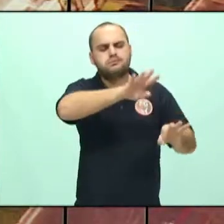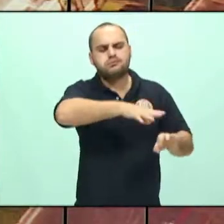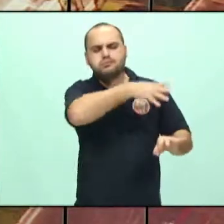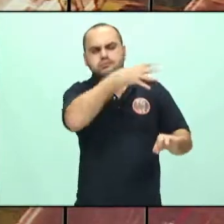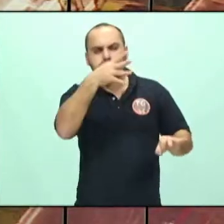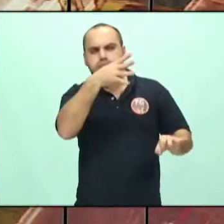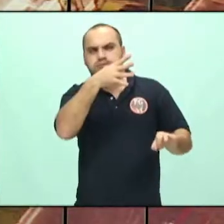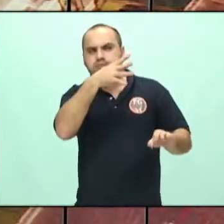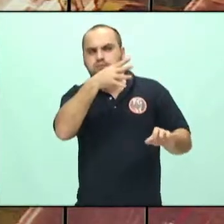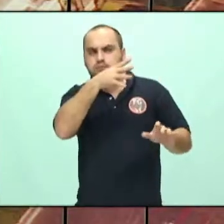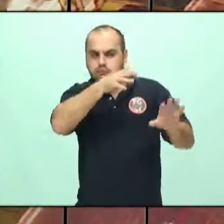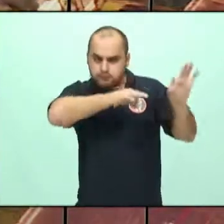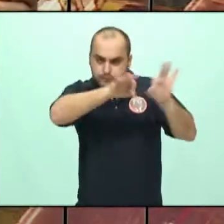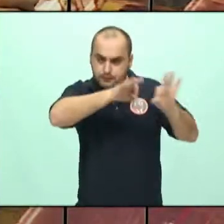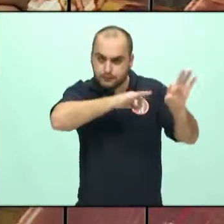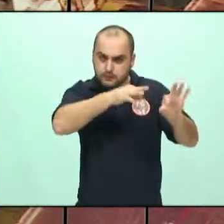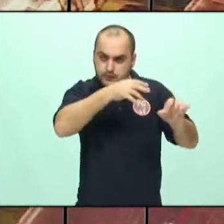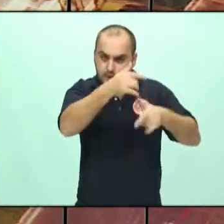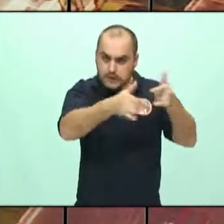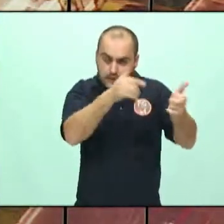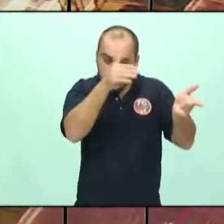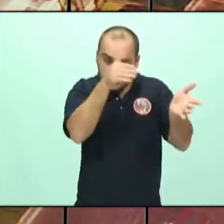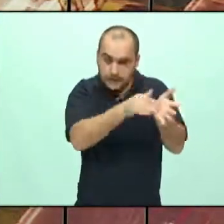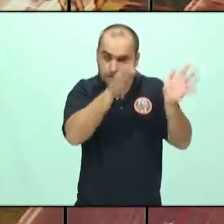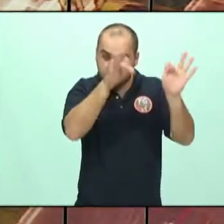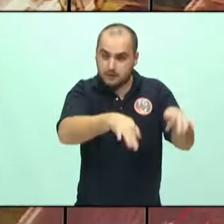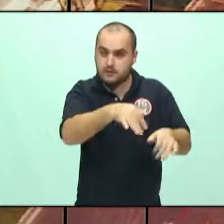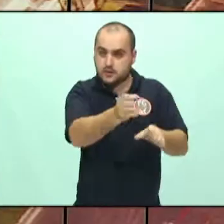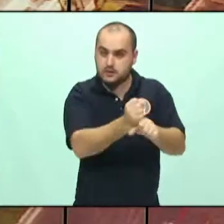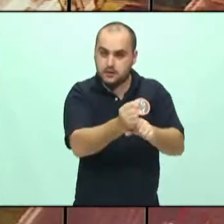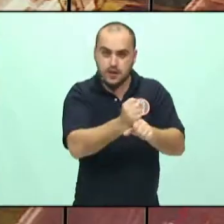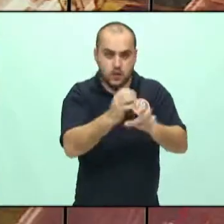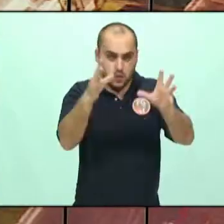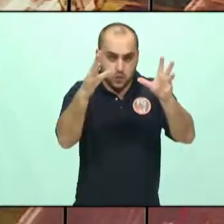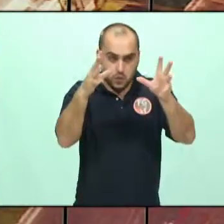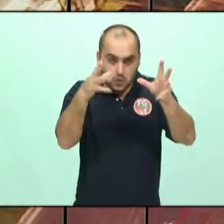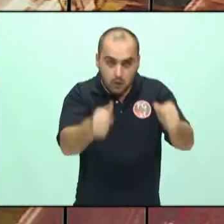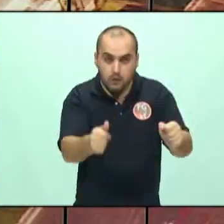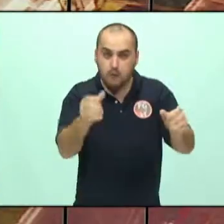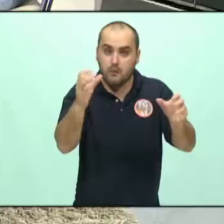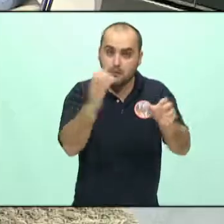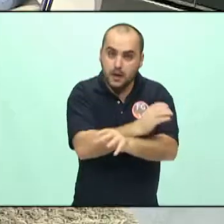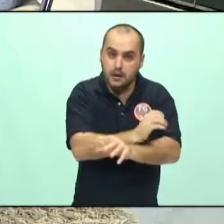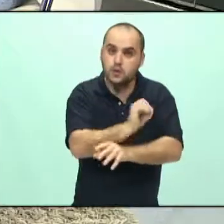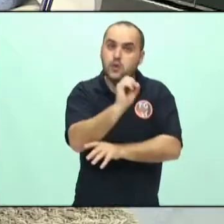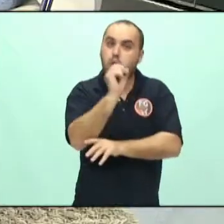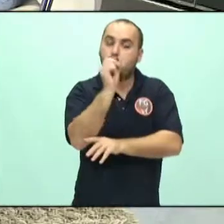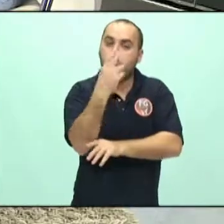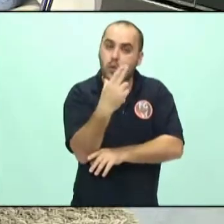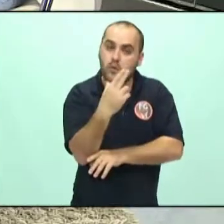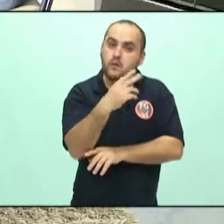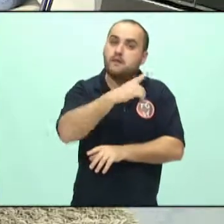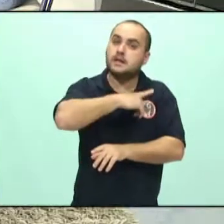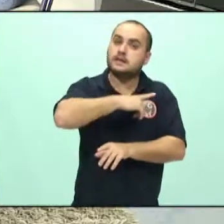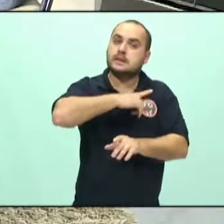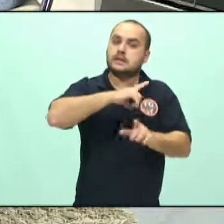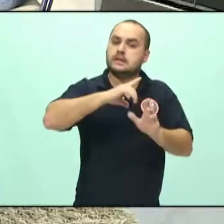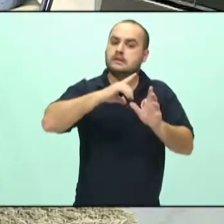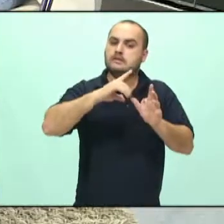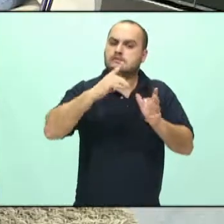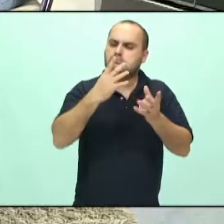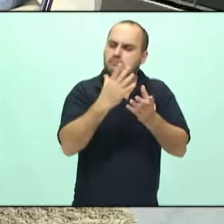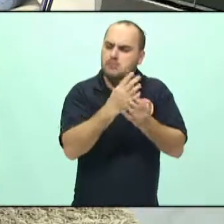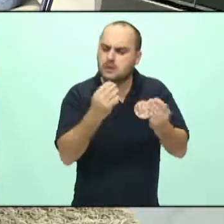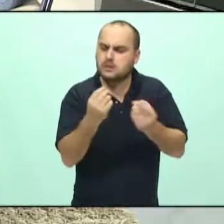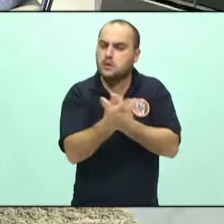aqui, até o final deste ano, fica todo ele concretizado ou ainda ficam muitas matérias